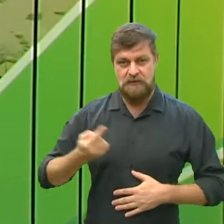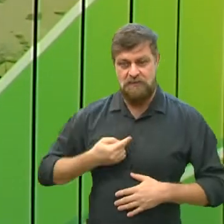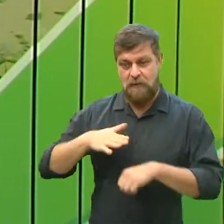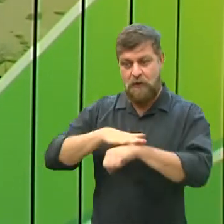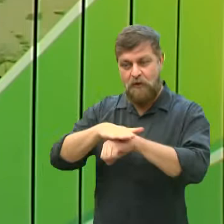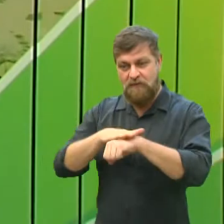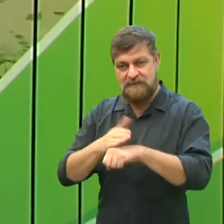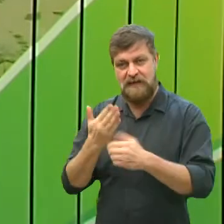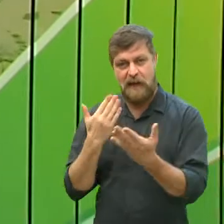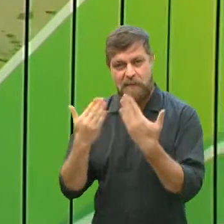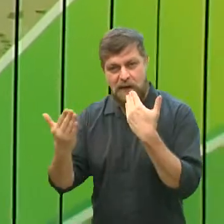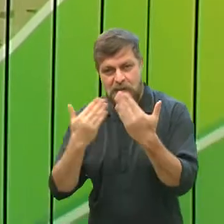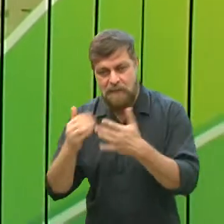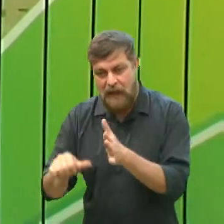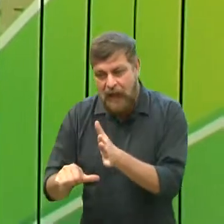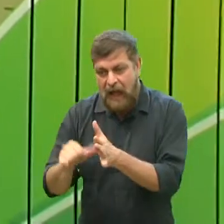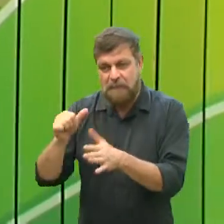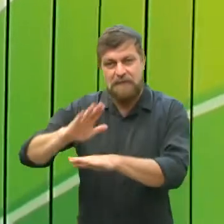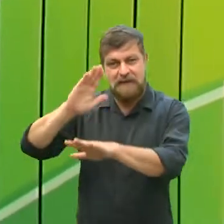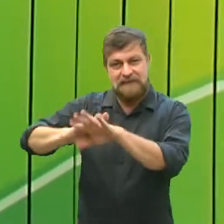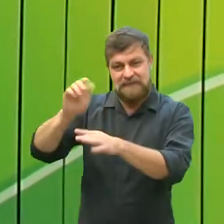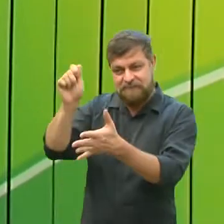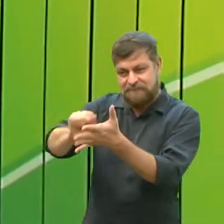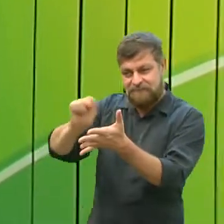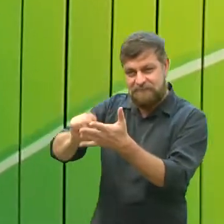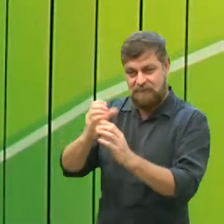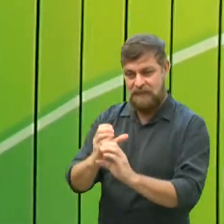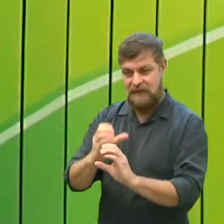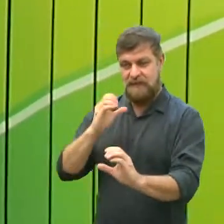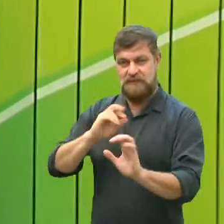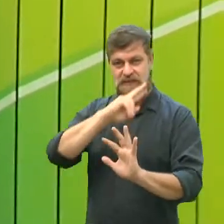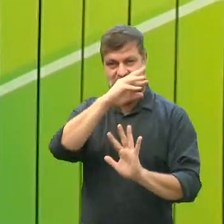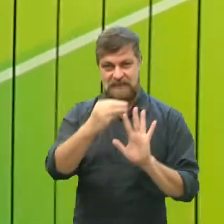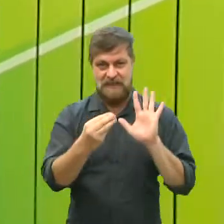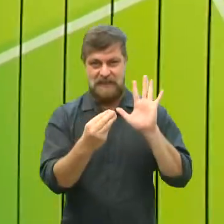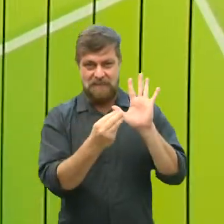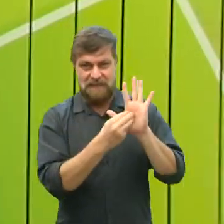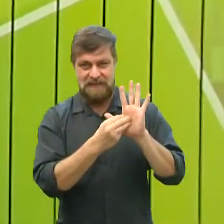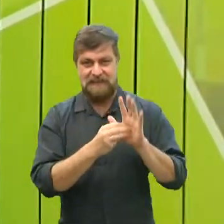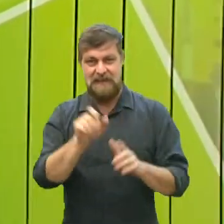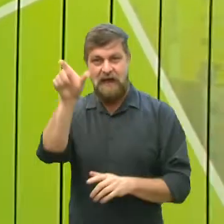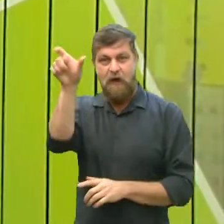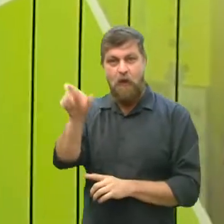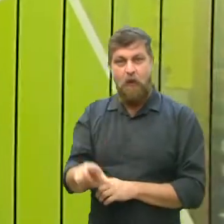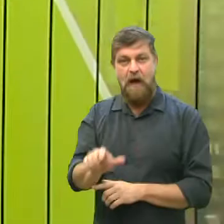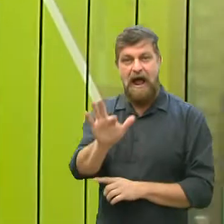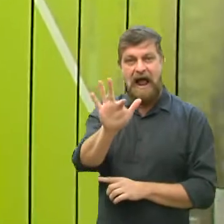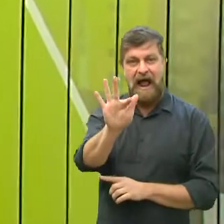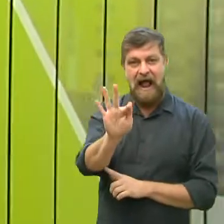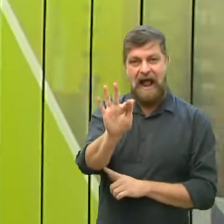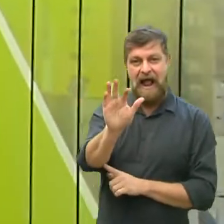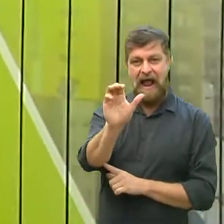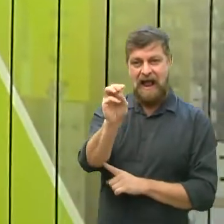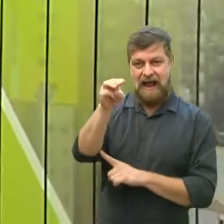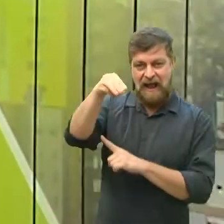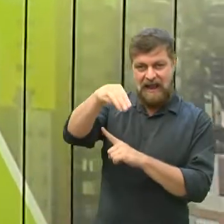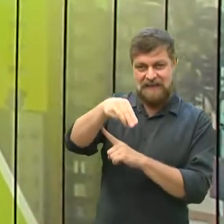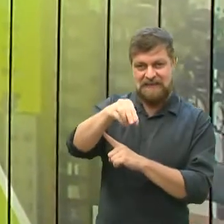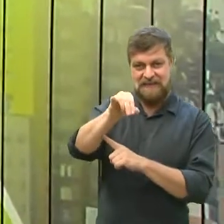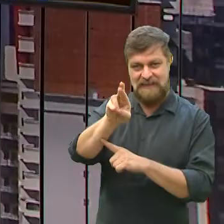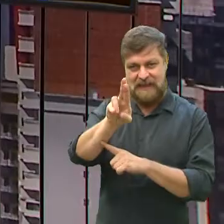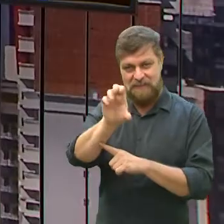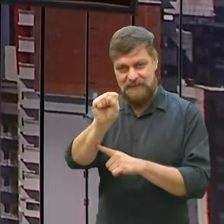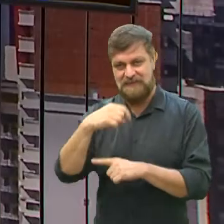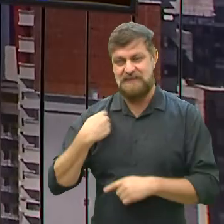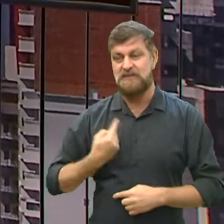Ambiental e a gente convidou a primeira autora desse livro, a engenheira ambiental e sanitarista Tamires Baesso, para conhecer um pouco mais desse